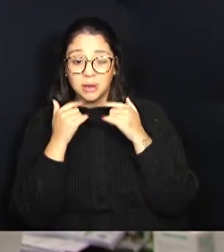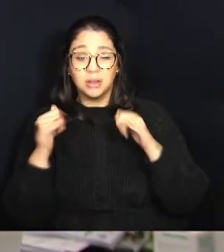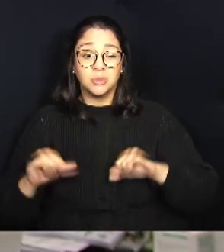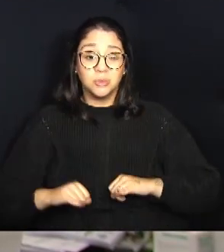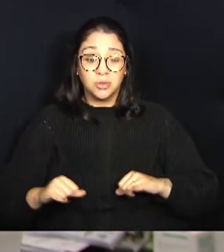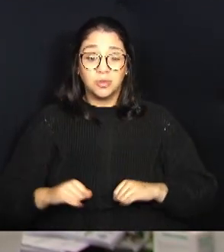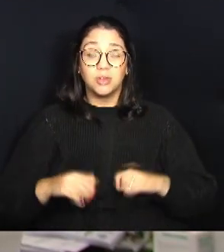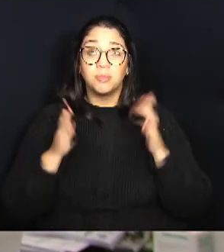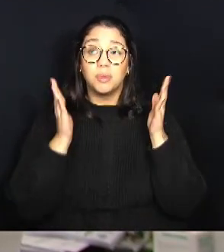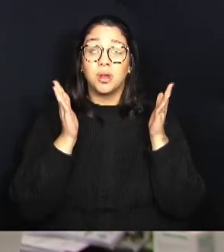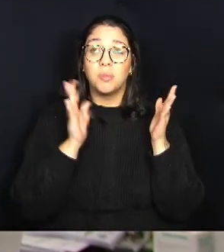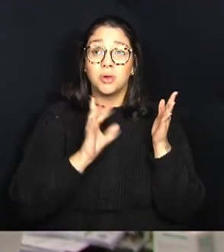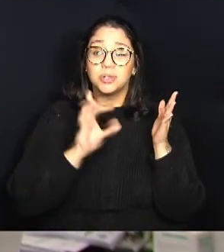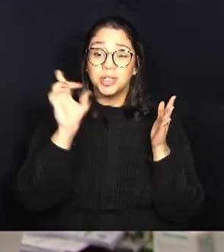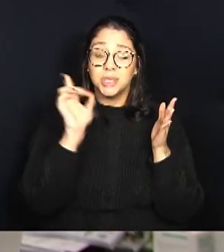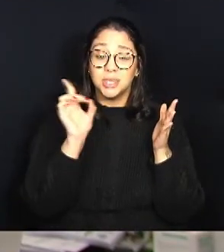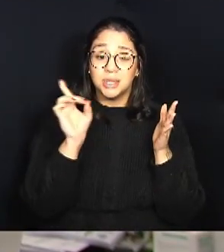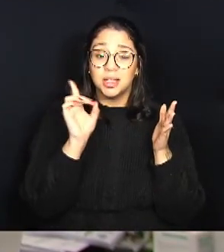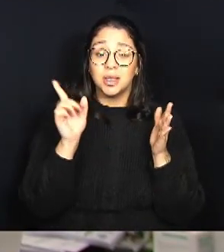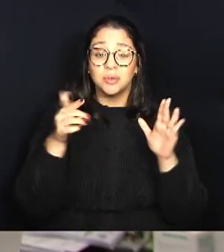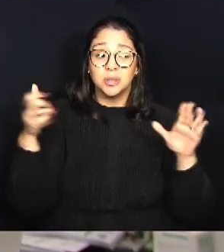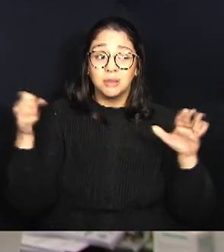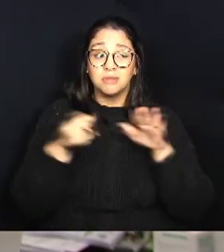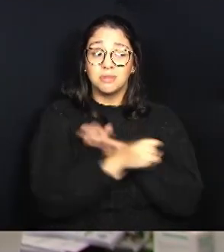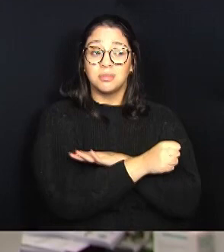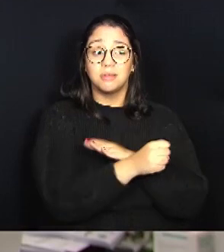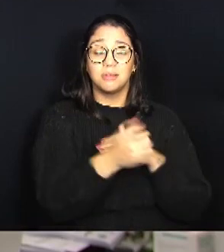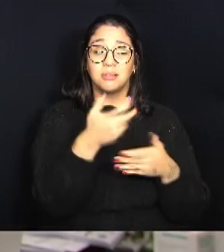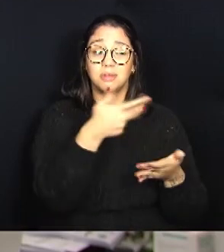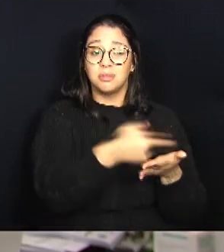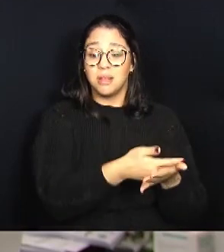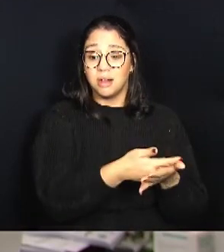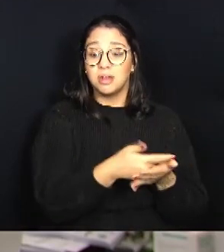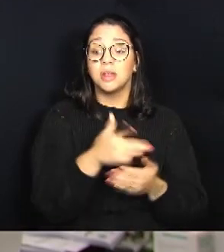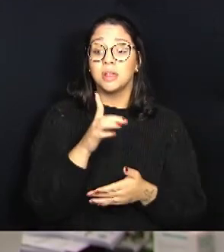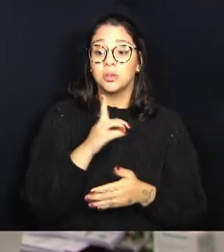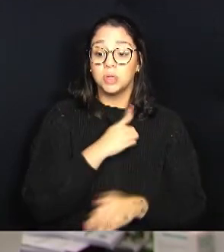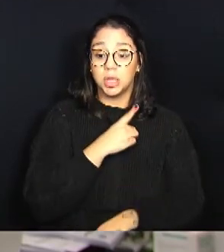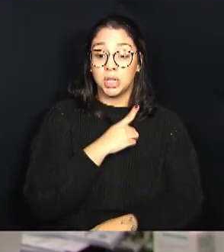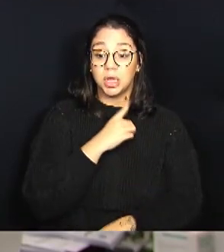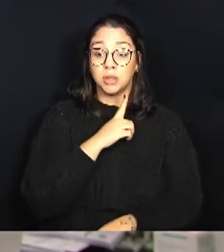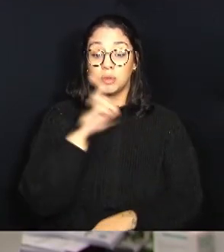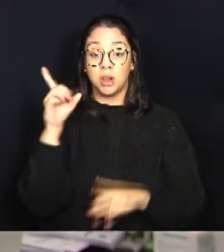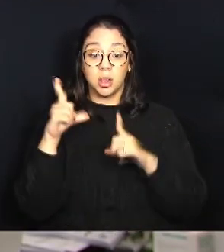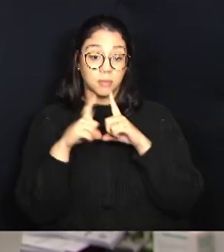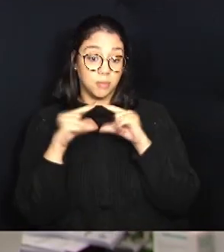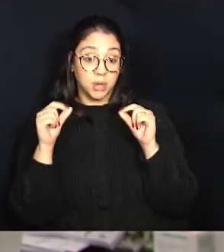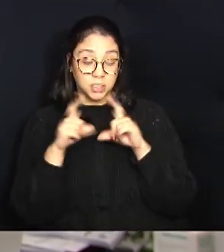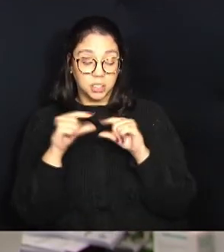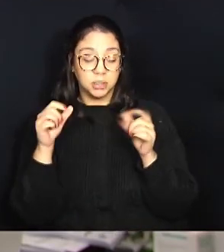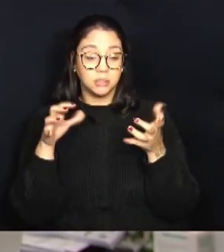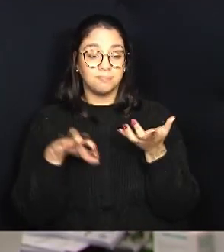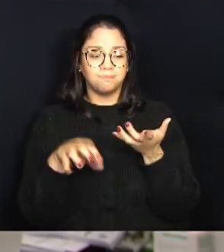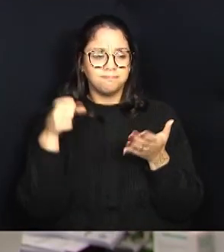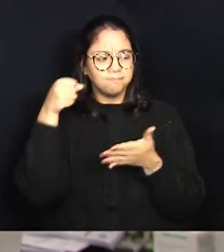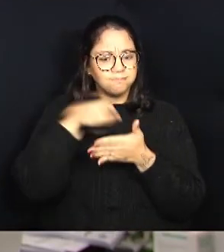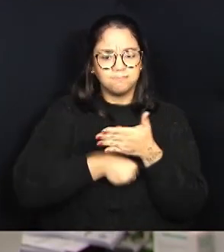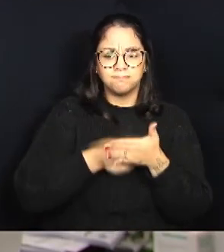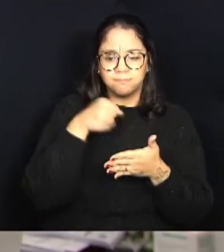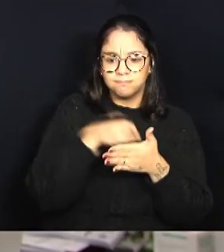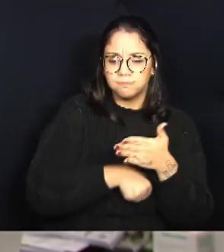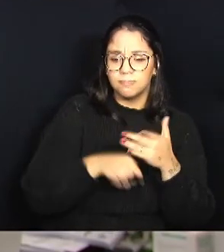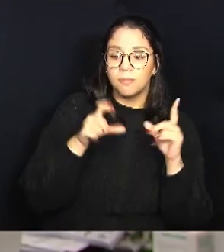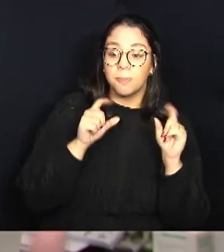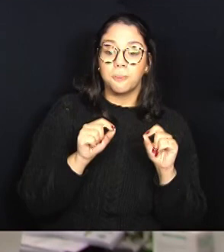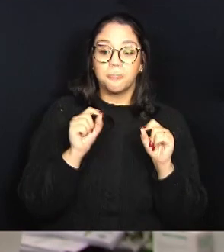de Deus, pela internação compulsória. E o delegado Palumbo está lá em Brasília, né, lutando por isso, para que a gente possa